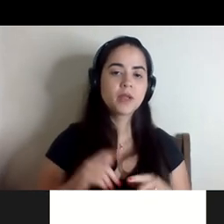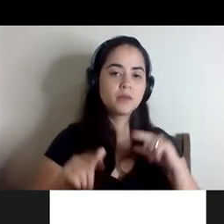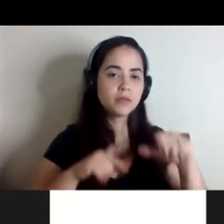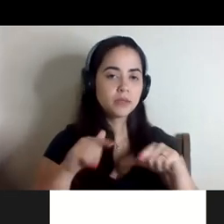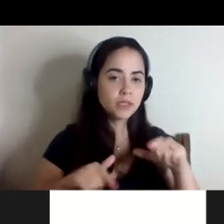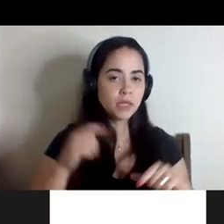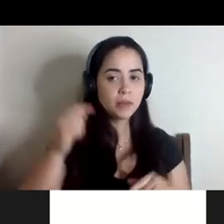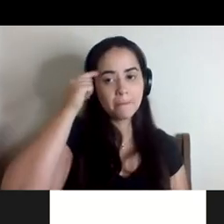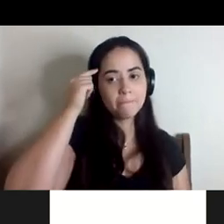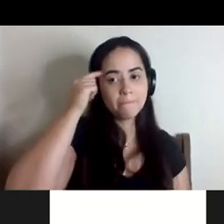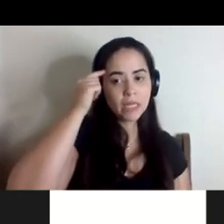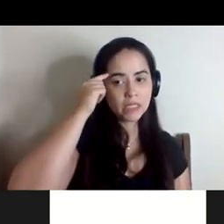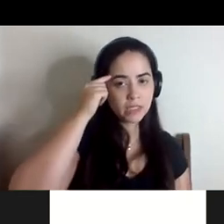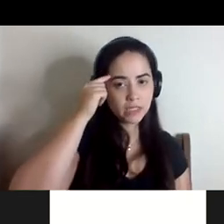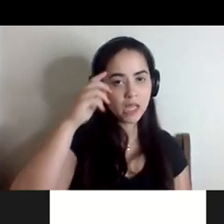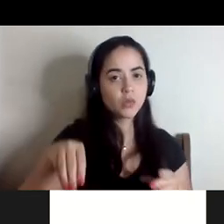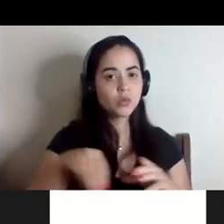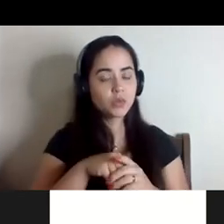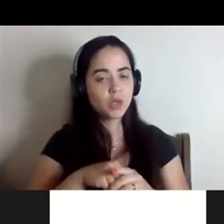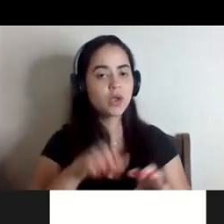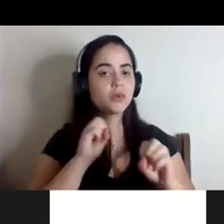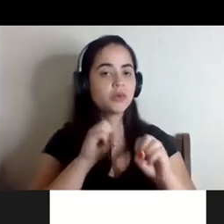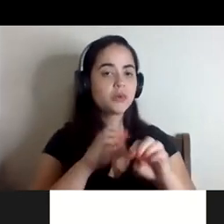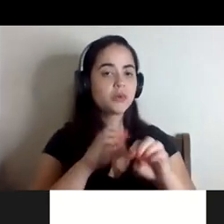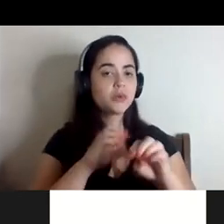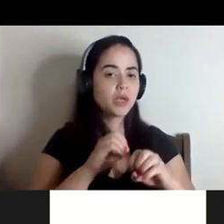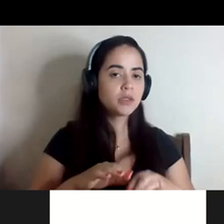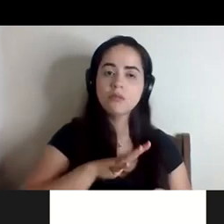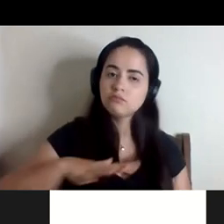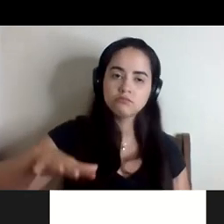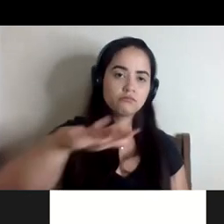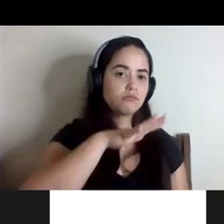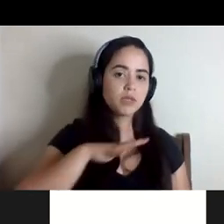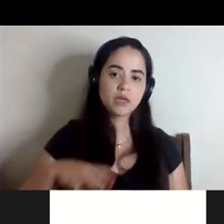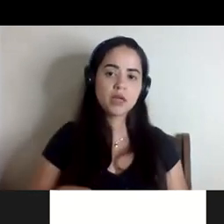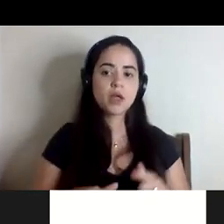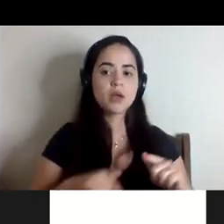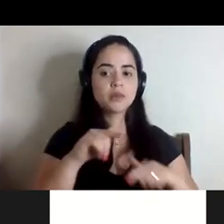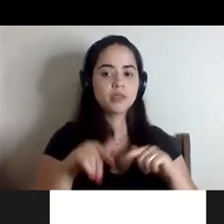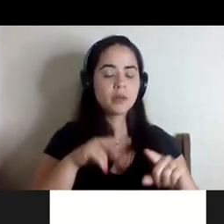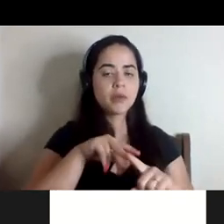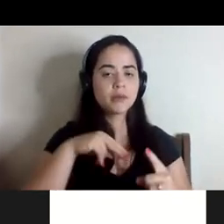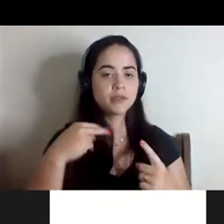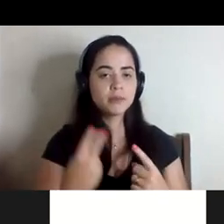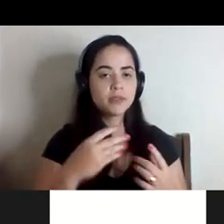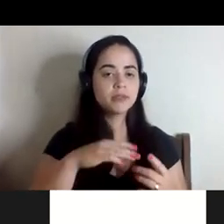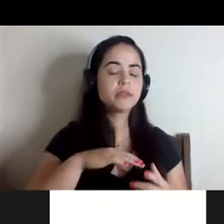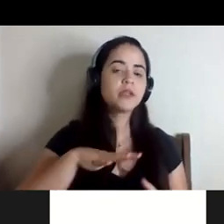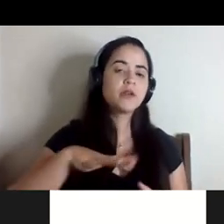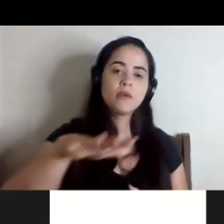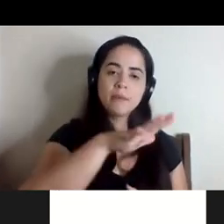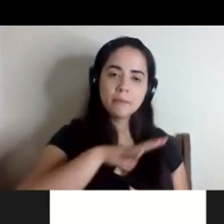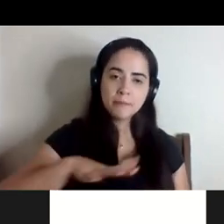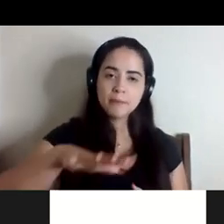o trabalho pensado na educação geral, o trabalho pensado na perspectiva do mundo do trabalho,